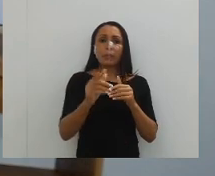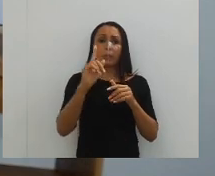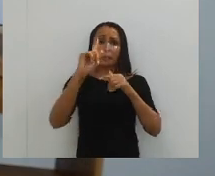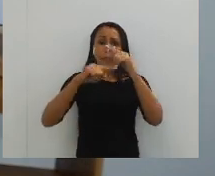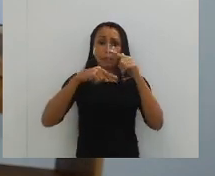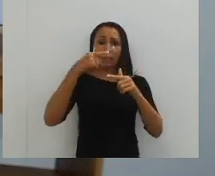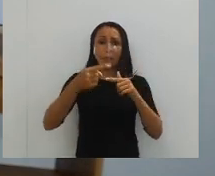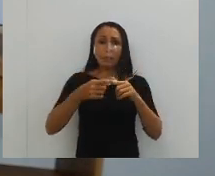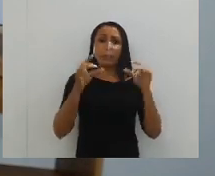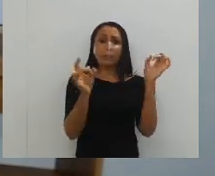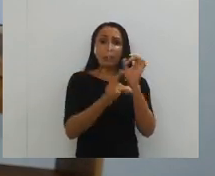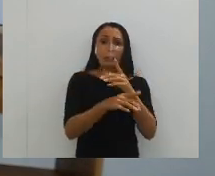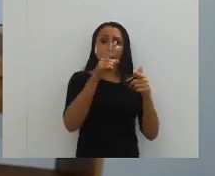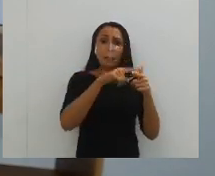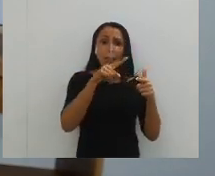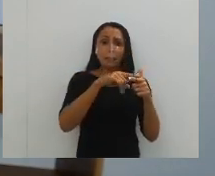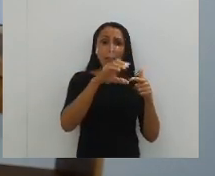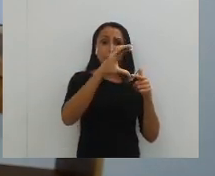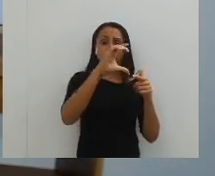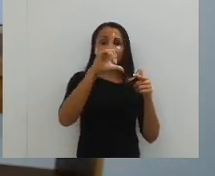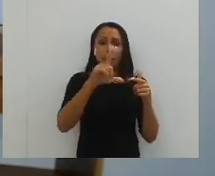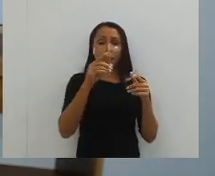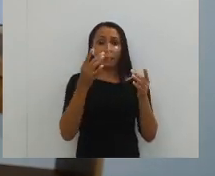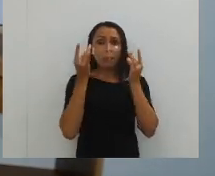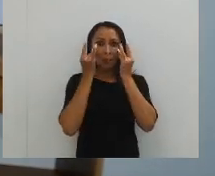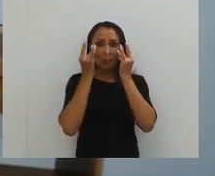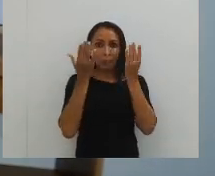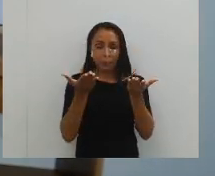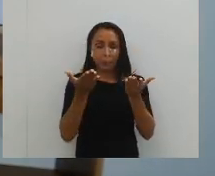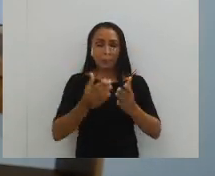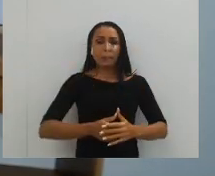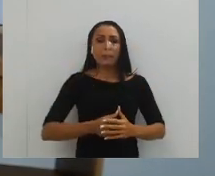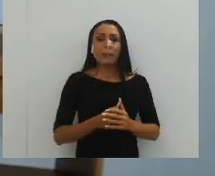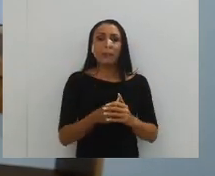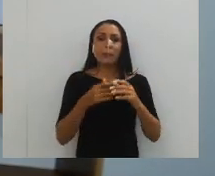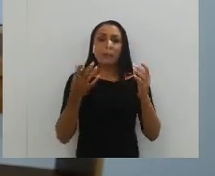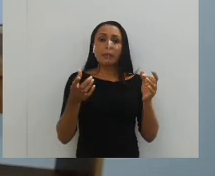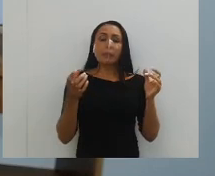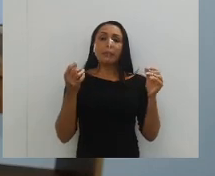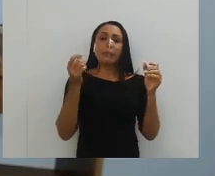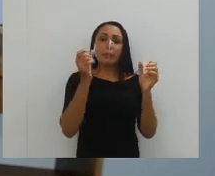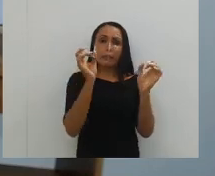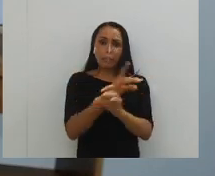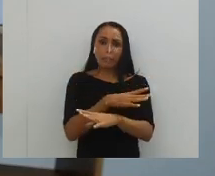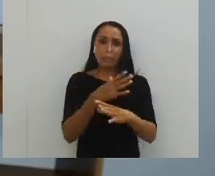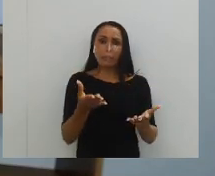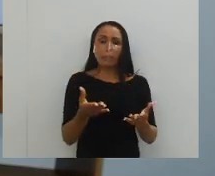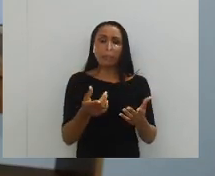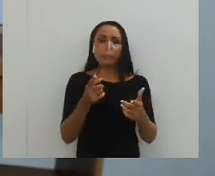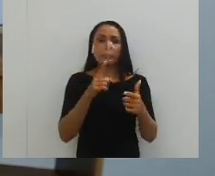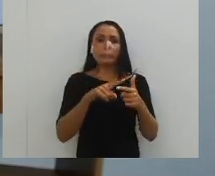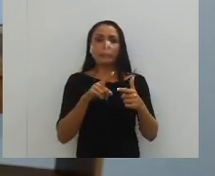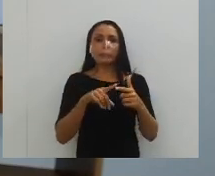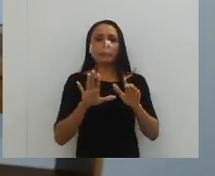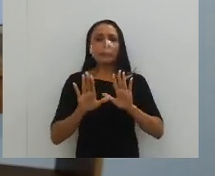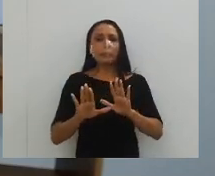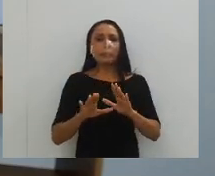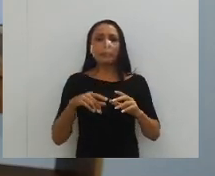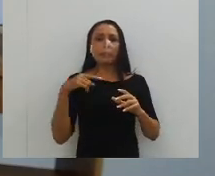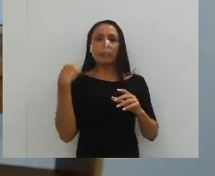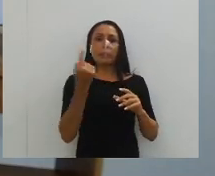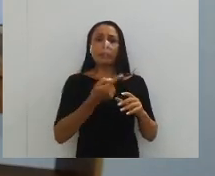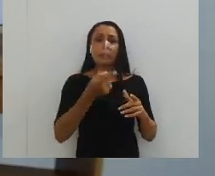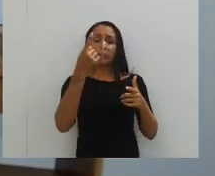Linneu acabou com o problema de classificação, olha para mim, depois que Linneu acabou com o problema de classificação, Linneu disse assim, a gente tá com